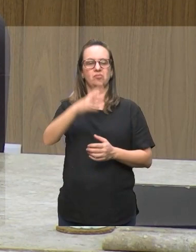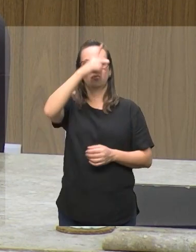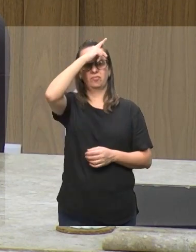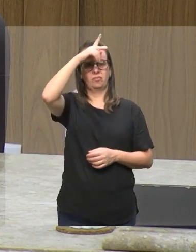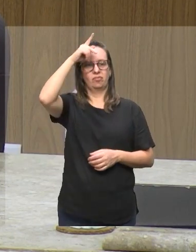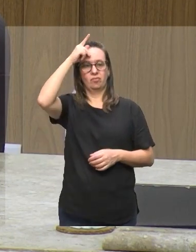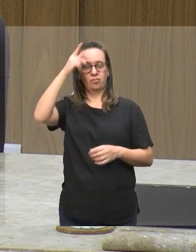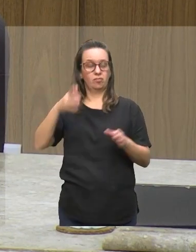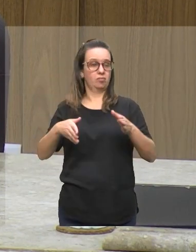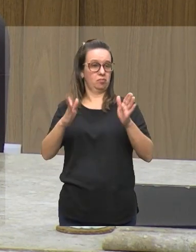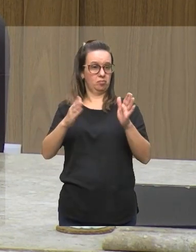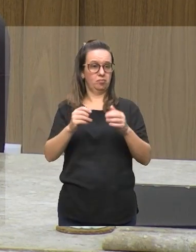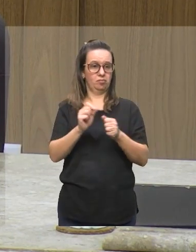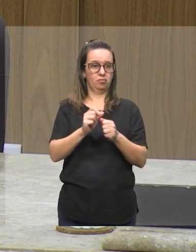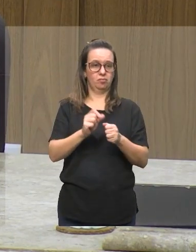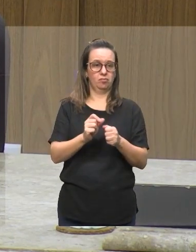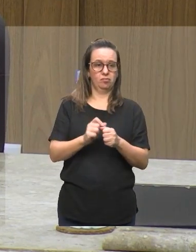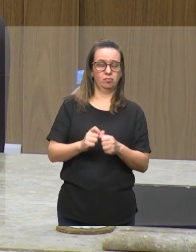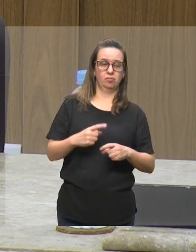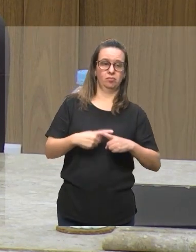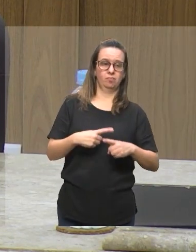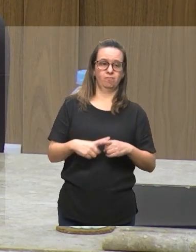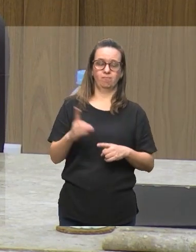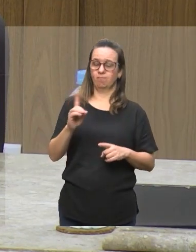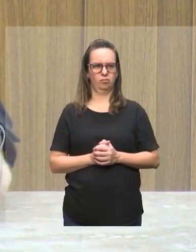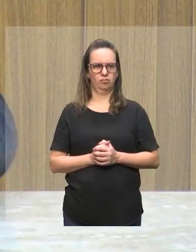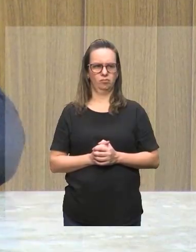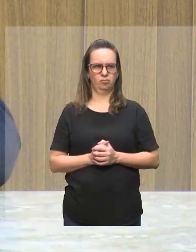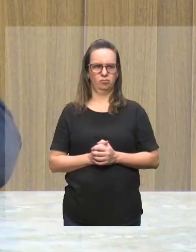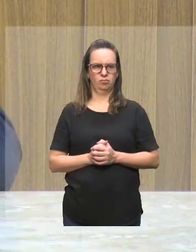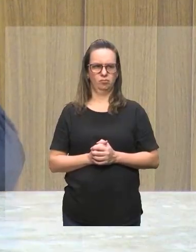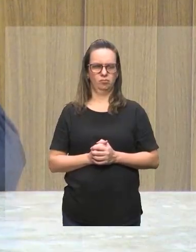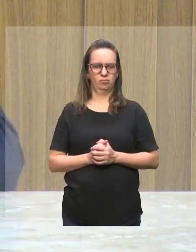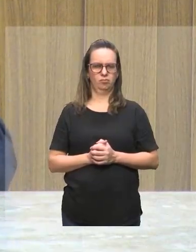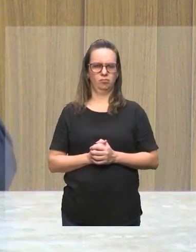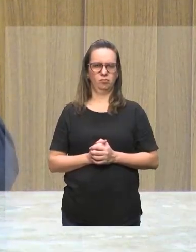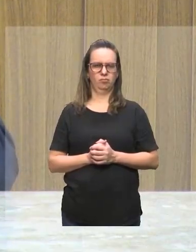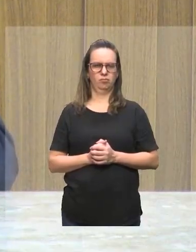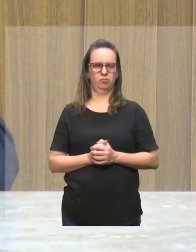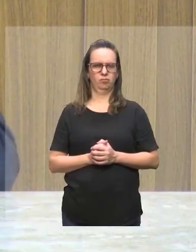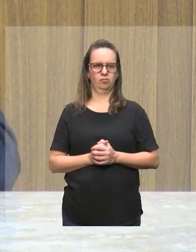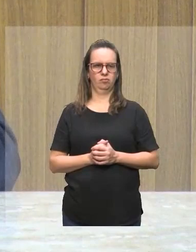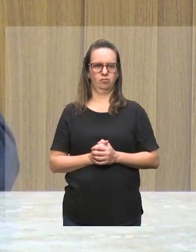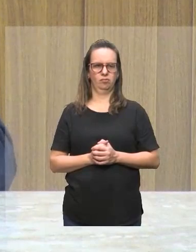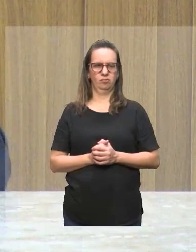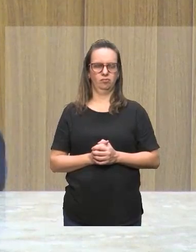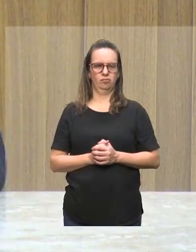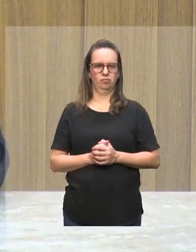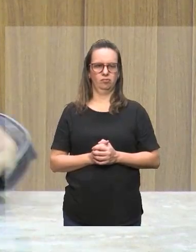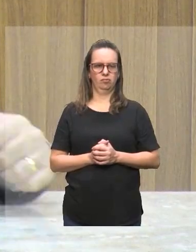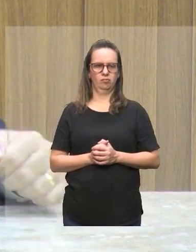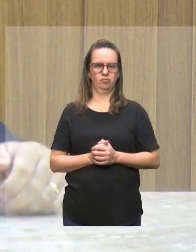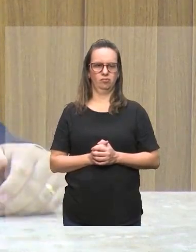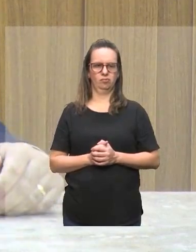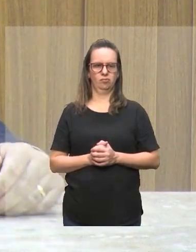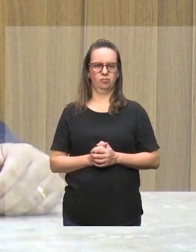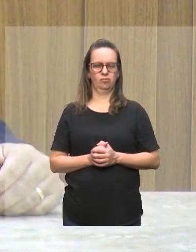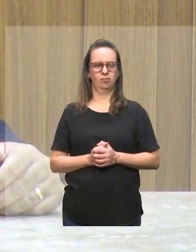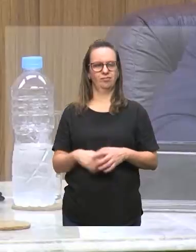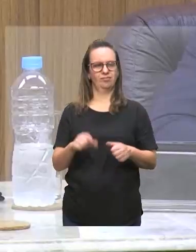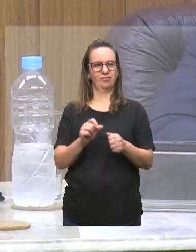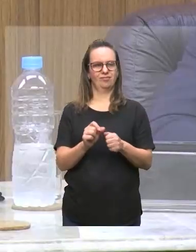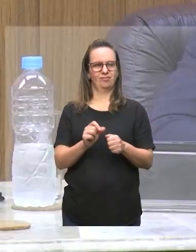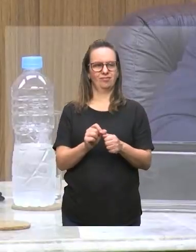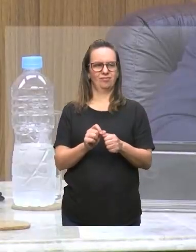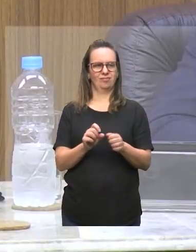na LDO como meta como prioridade para Loa eu gostaria de questionar o computador da prefeitura para